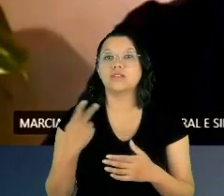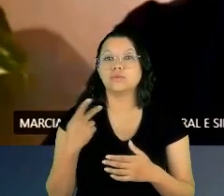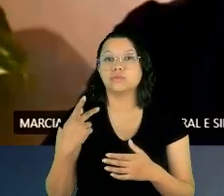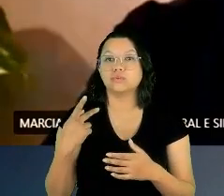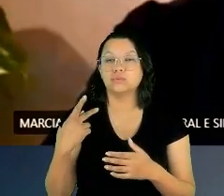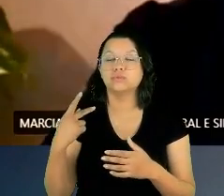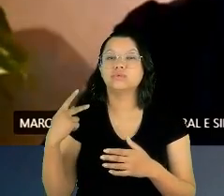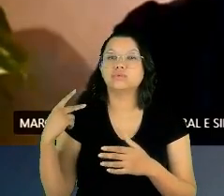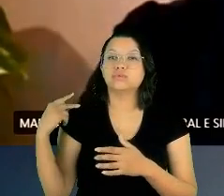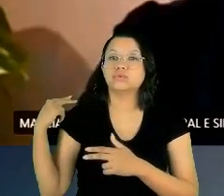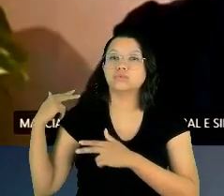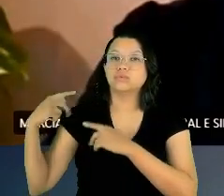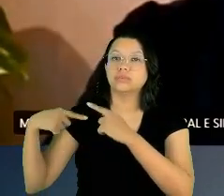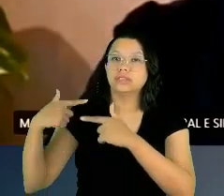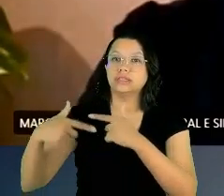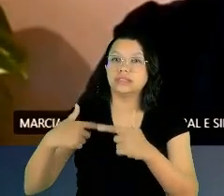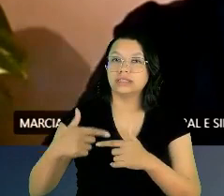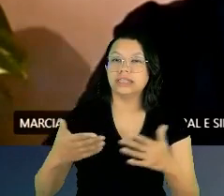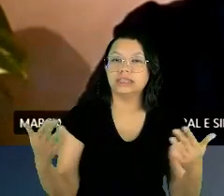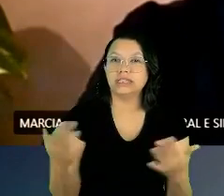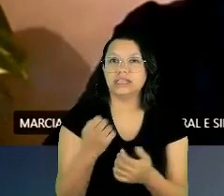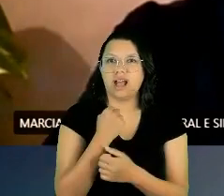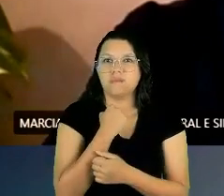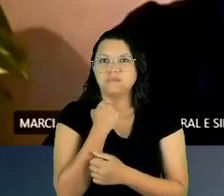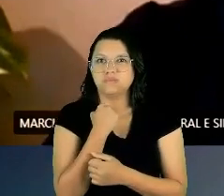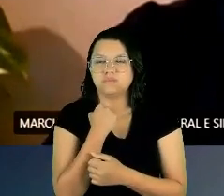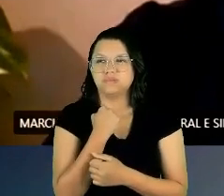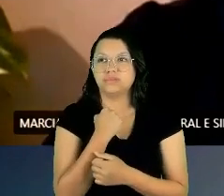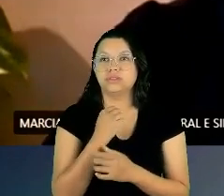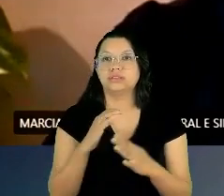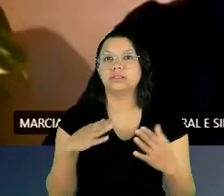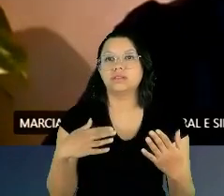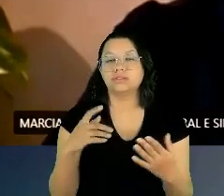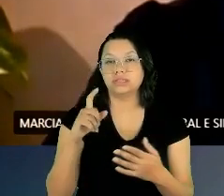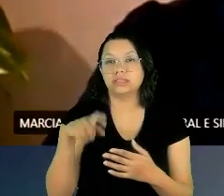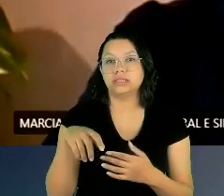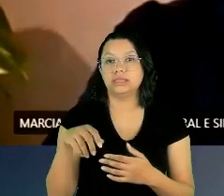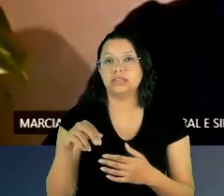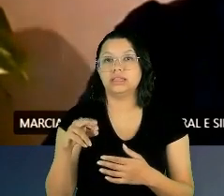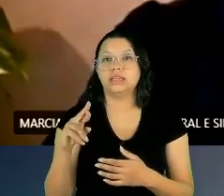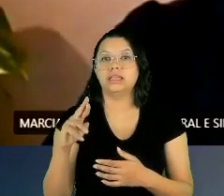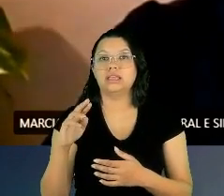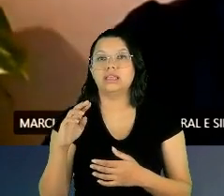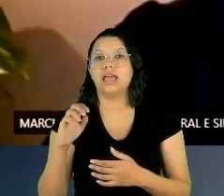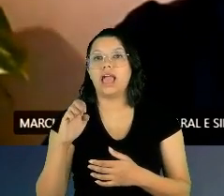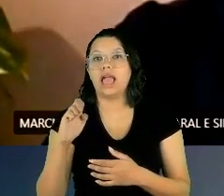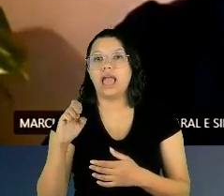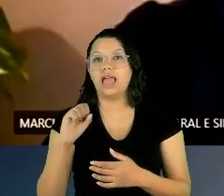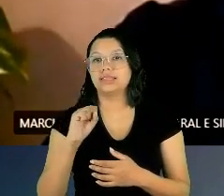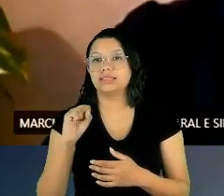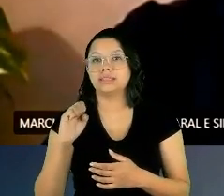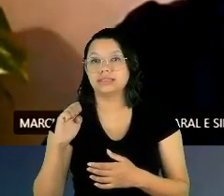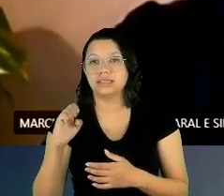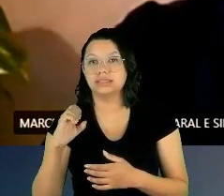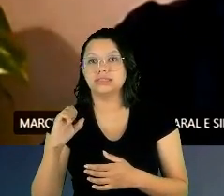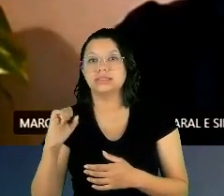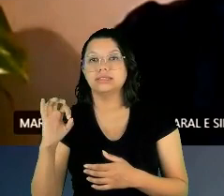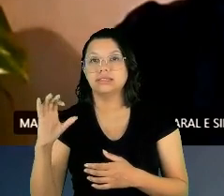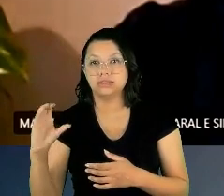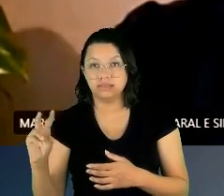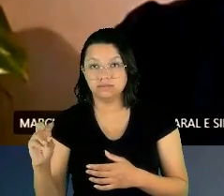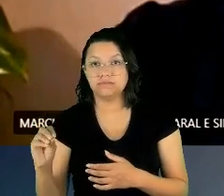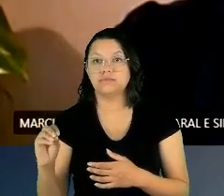hominídeos, e nós somos descendentes desses agressivos. Então, seria recessivo, né? Raro, graças a